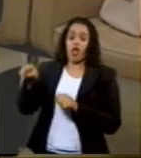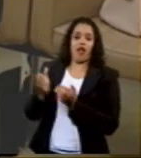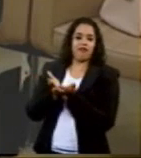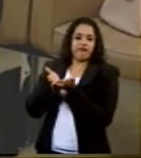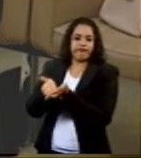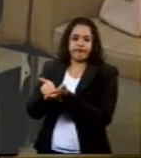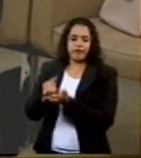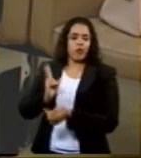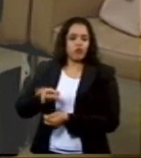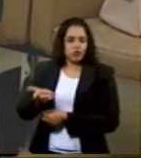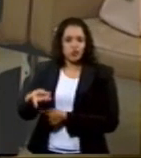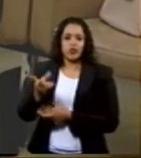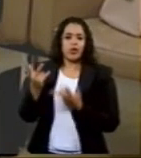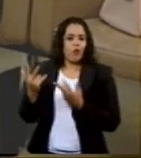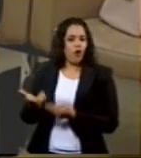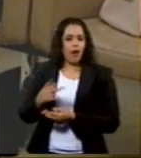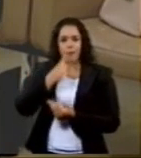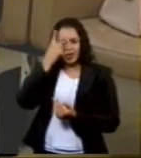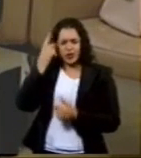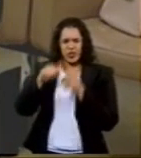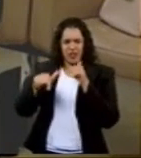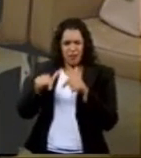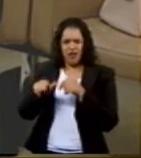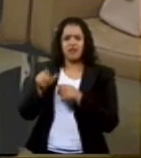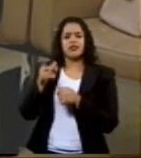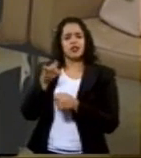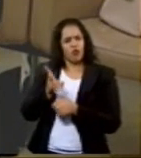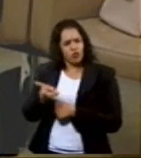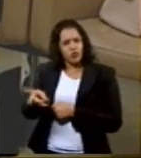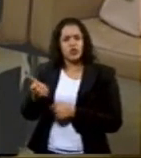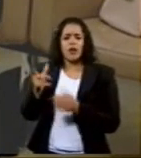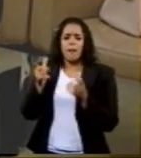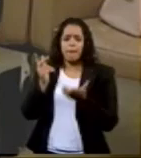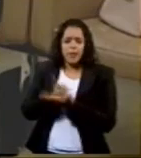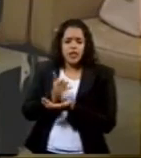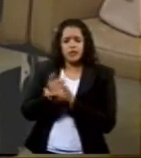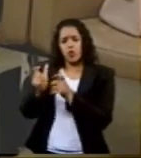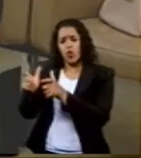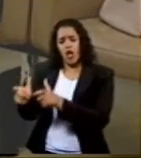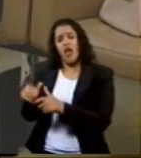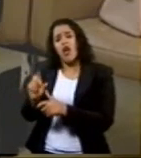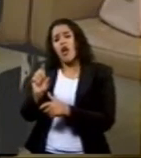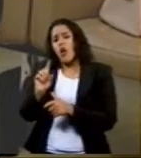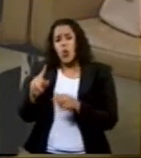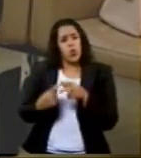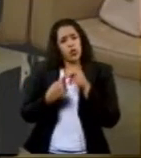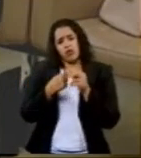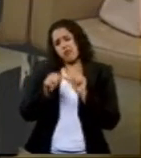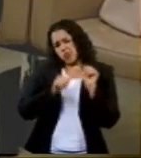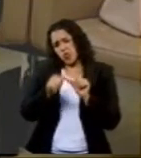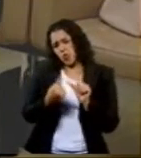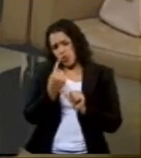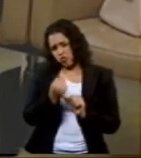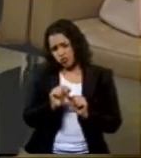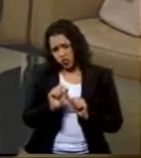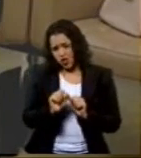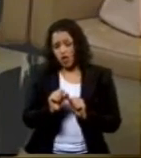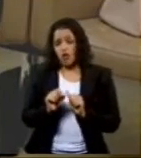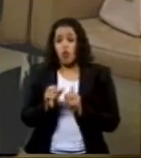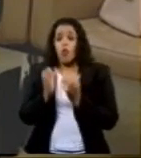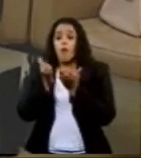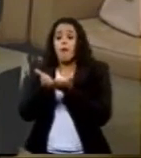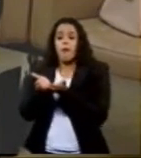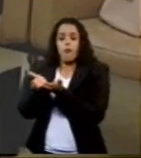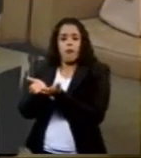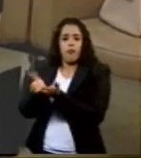continua o mesmo, os trabalhadores continuam nos mesmos locais. A única coisa que eu acredito que possa ter mudado hoje é que o porto,